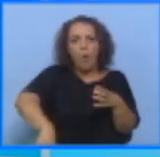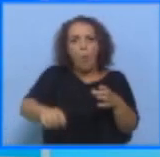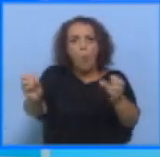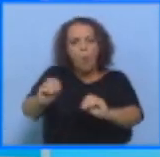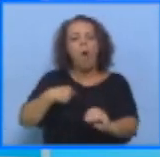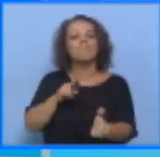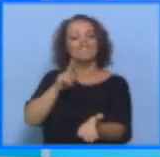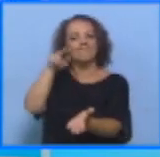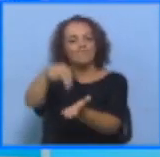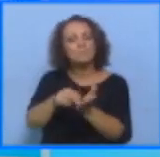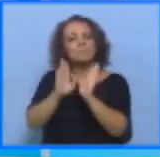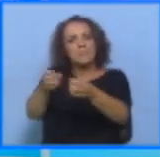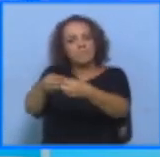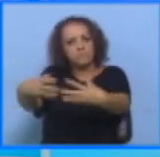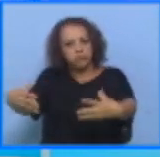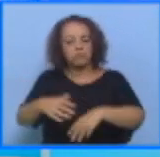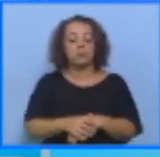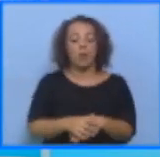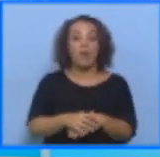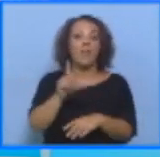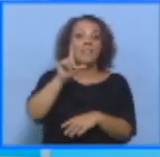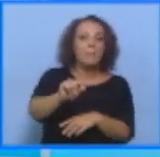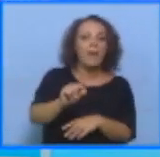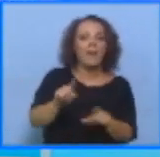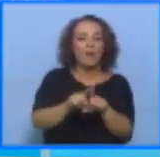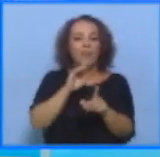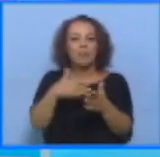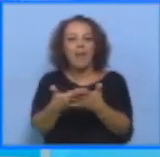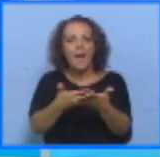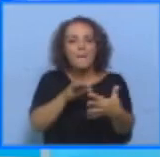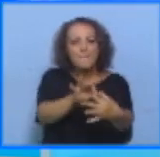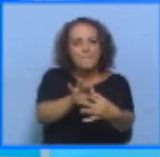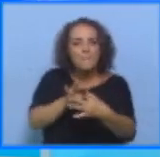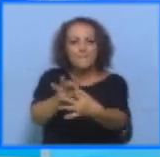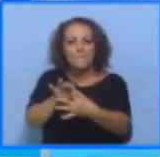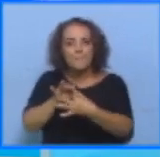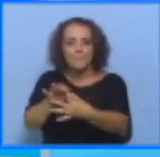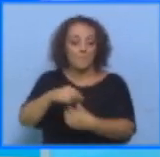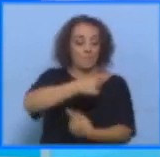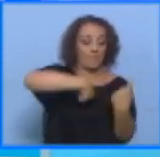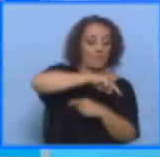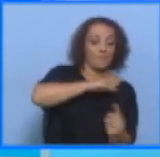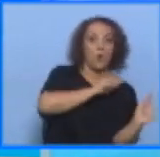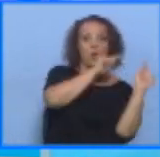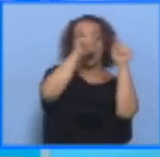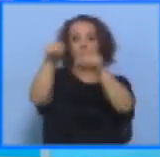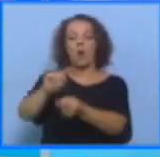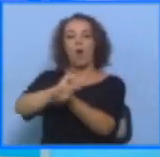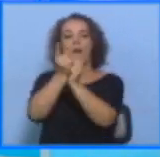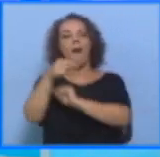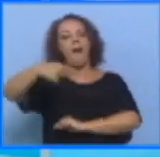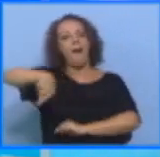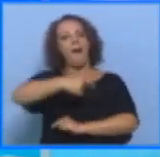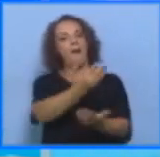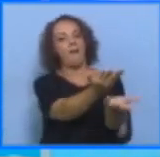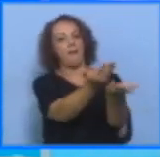depois, a manutenção de uma relação maternal, digamos assim, de quem envia e quem lá está depois no terreno,